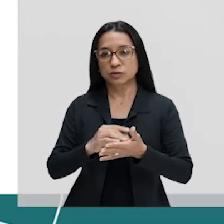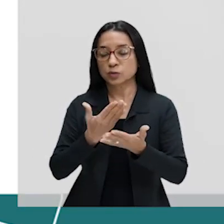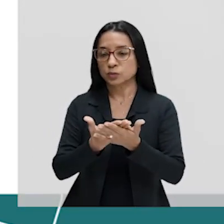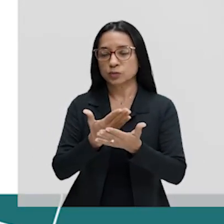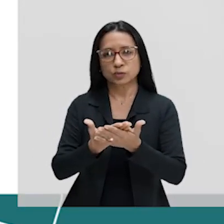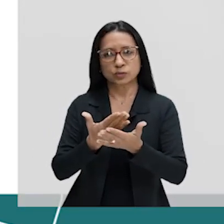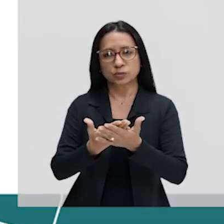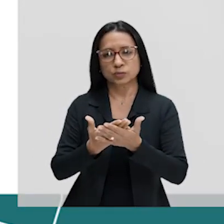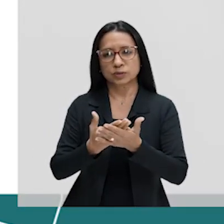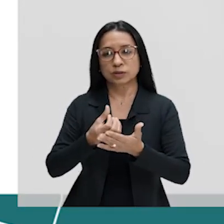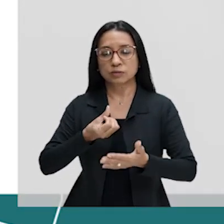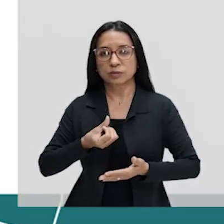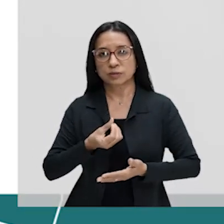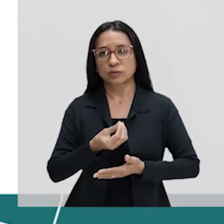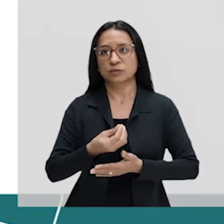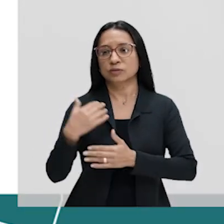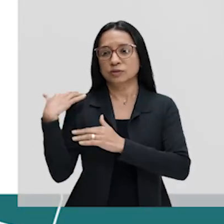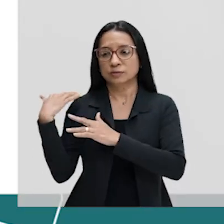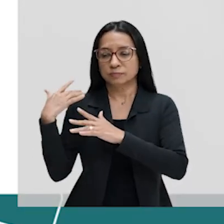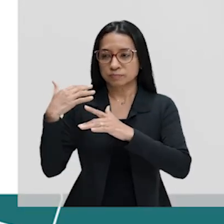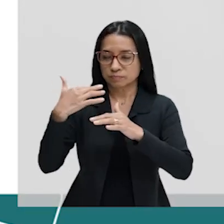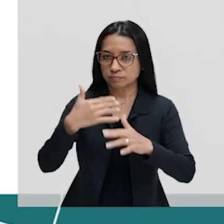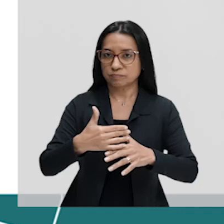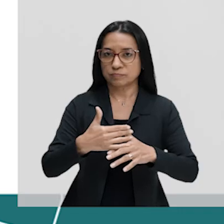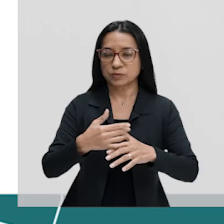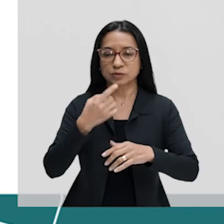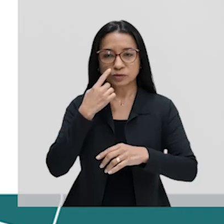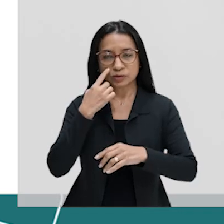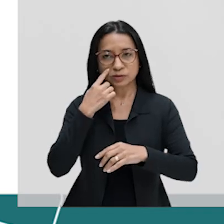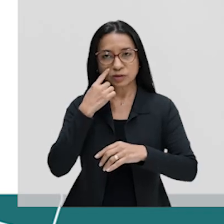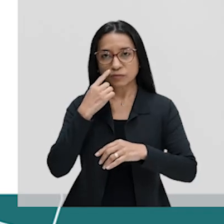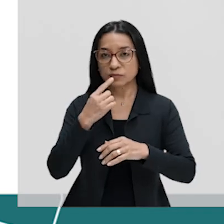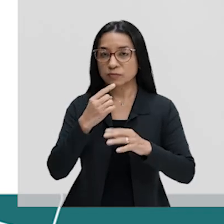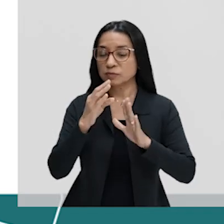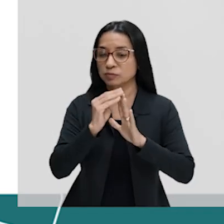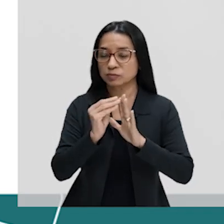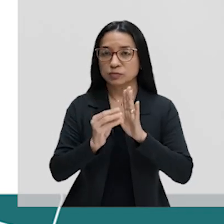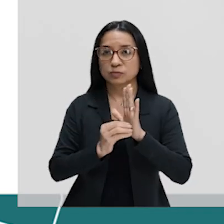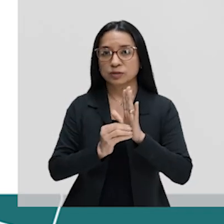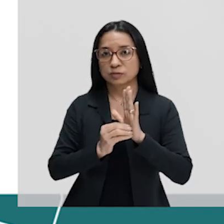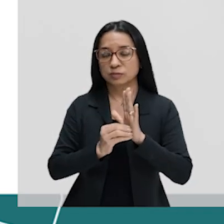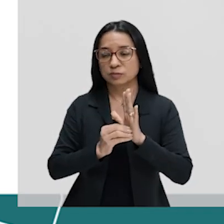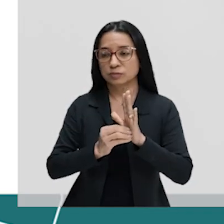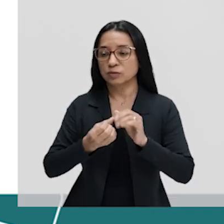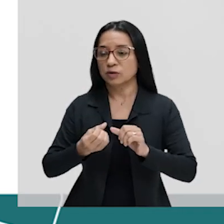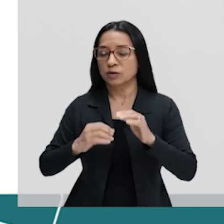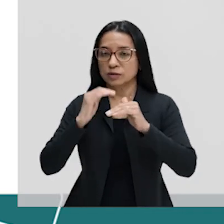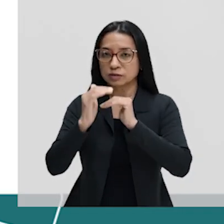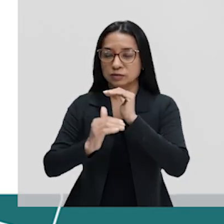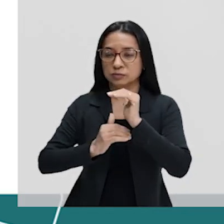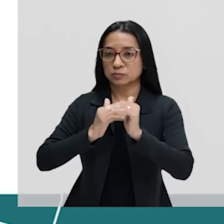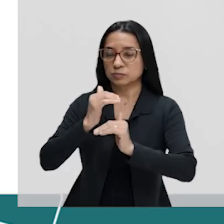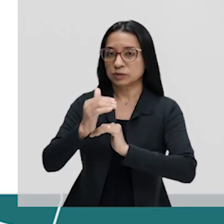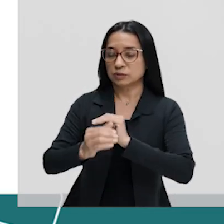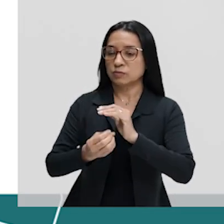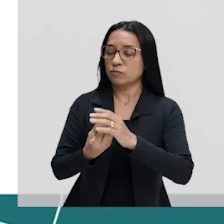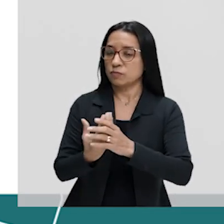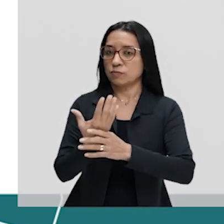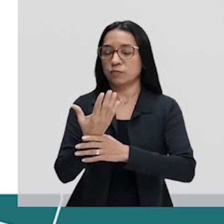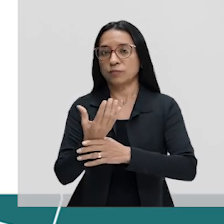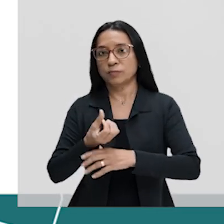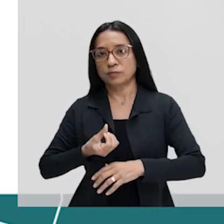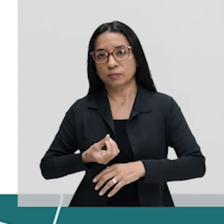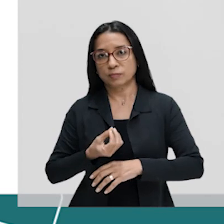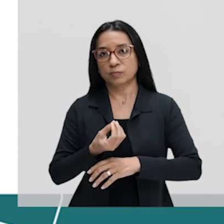tempo. Já vimos a parte de desenvolvimento embrionário humano, depois a gente estudou um pouco sobre embriologia geral, aí a